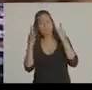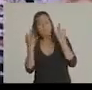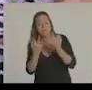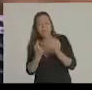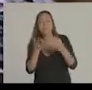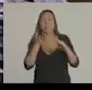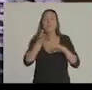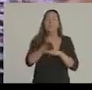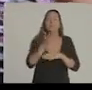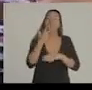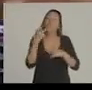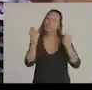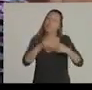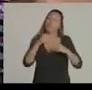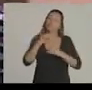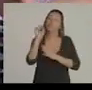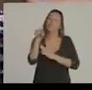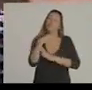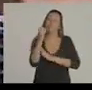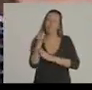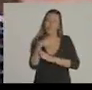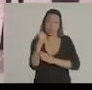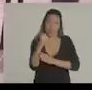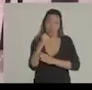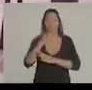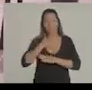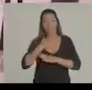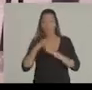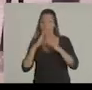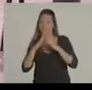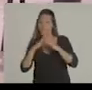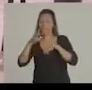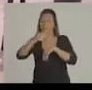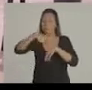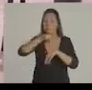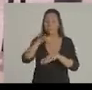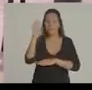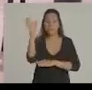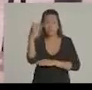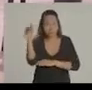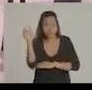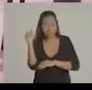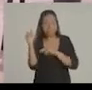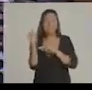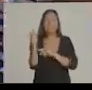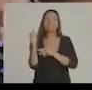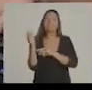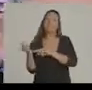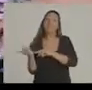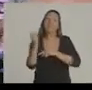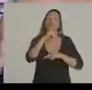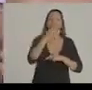clínica da família, tudo certo, mas o médico indicou uma fisioterapia. A gente